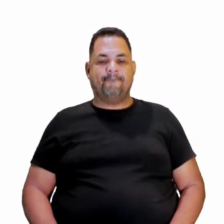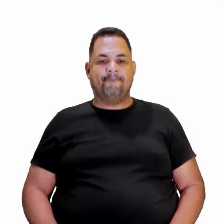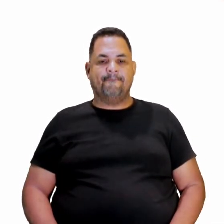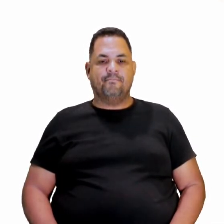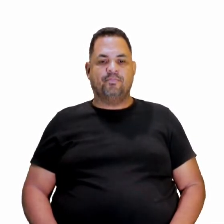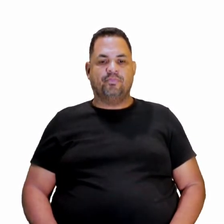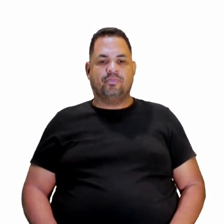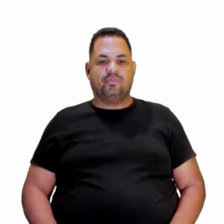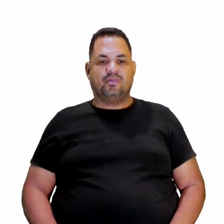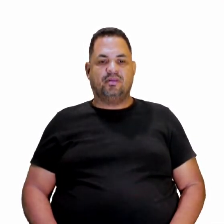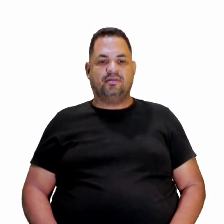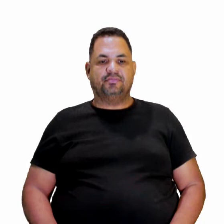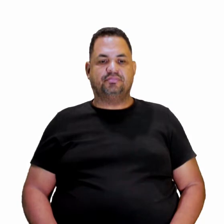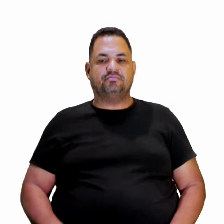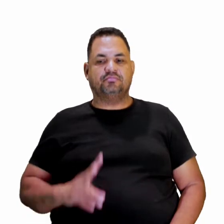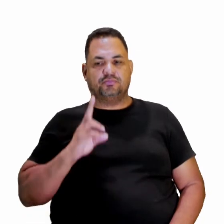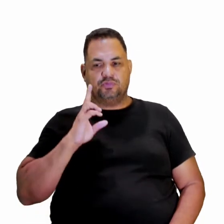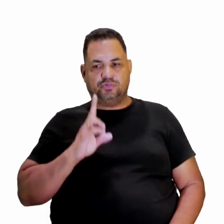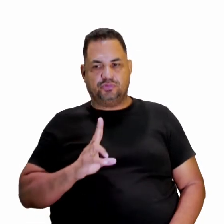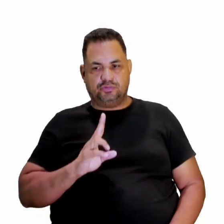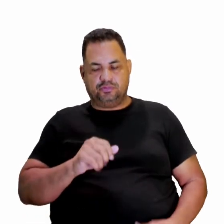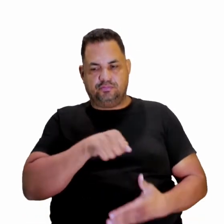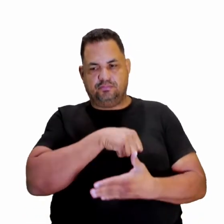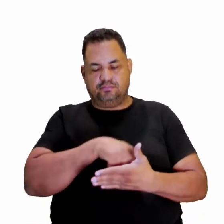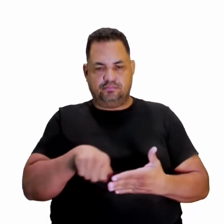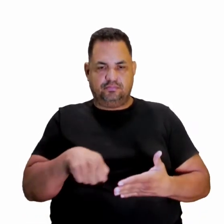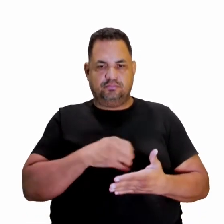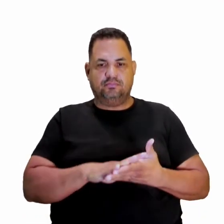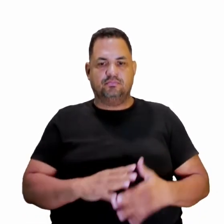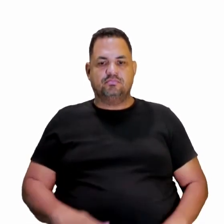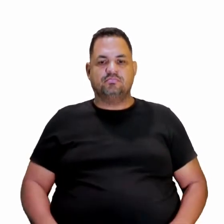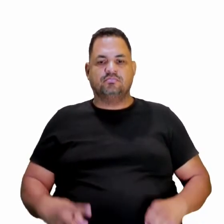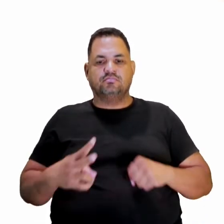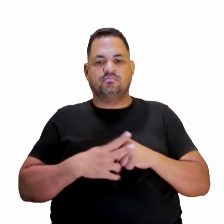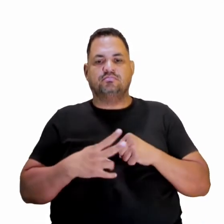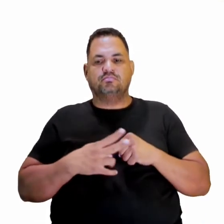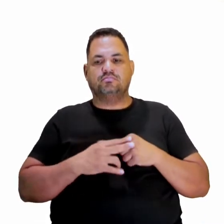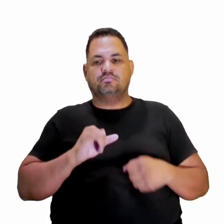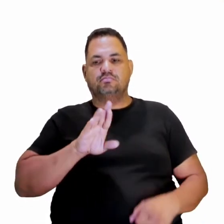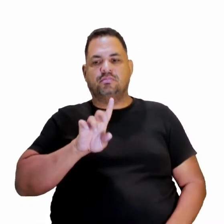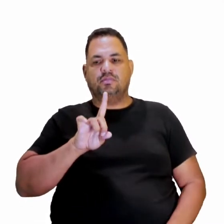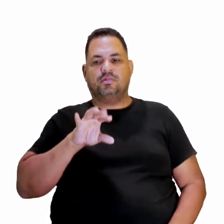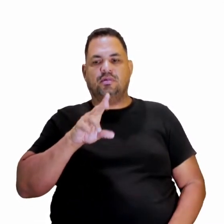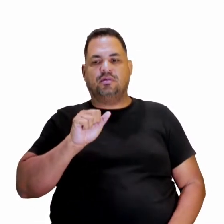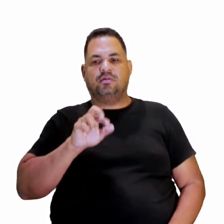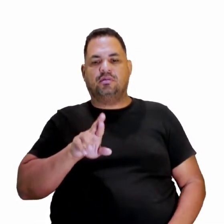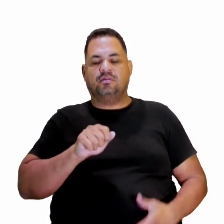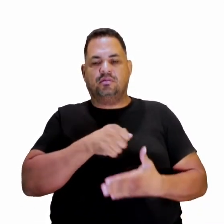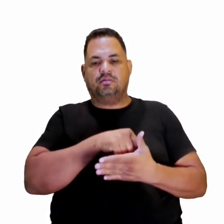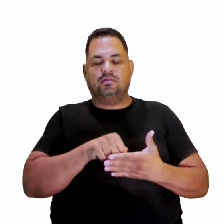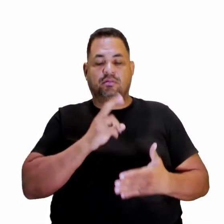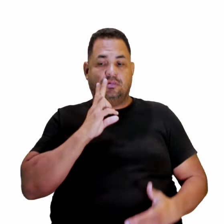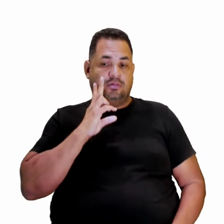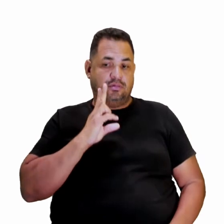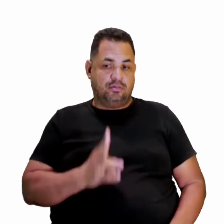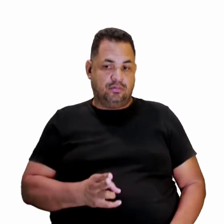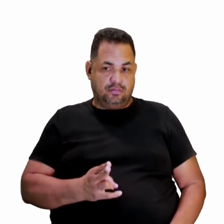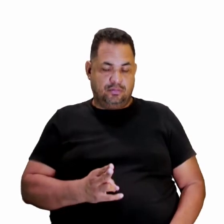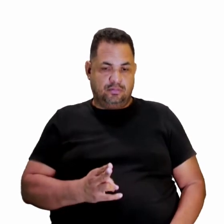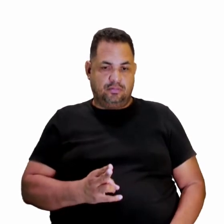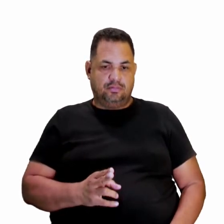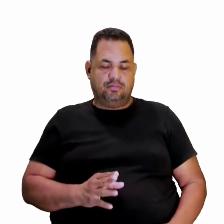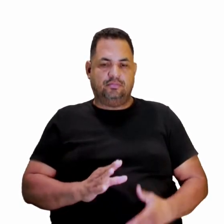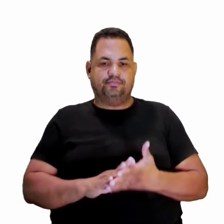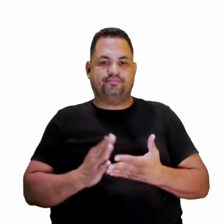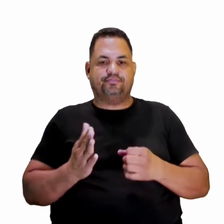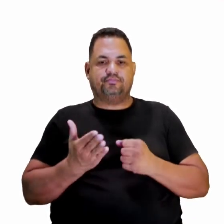vai colocar ele da mesma forma. Por quê? Porque ele é um verbo irregular, mas a gente escreve da mesma forma ele, na